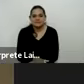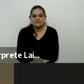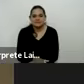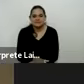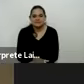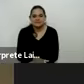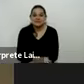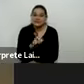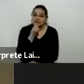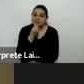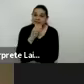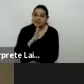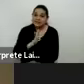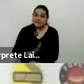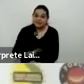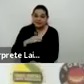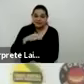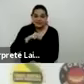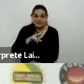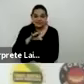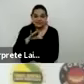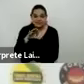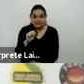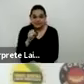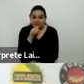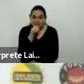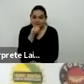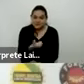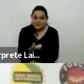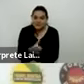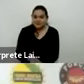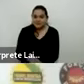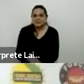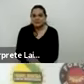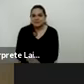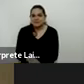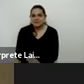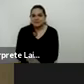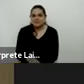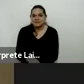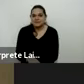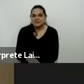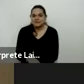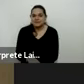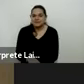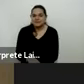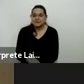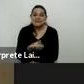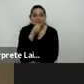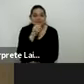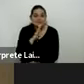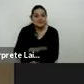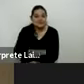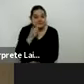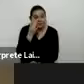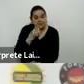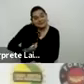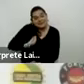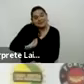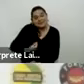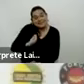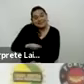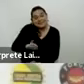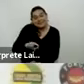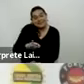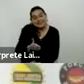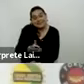Boa tarde, Marcos Verlaine. Como está você? Tudo bem? Tudo bem, Gilce? Boa tarde. Estamos sobrevivendo por aqui.